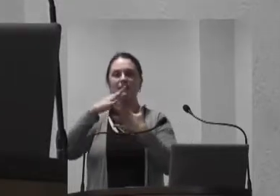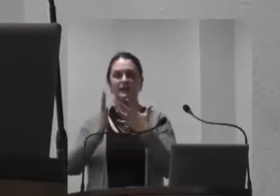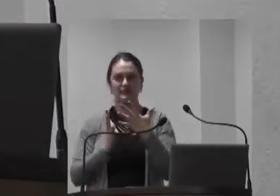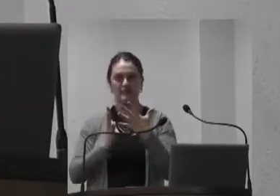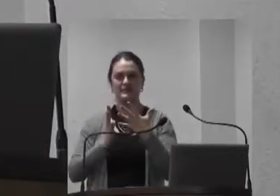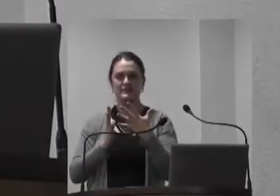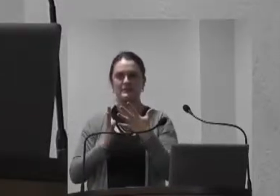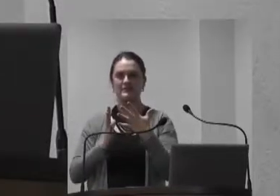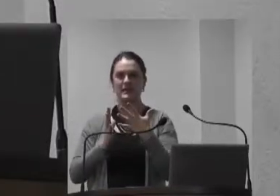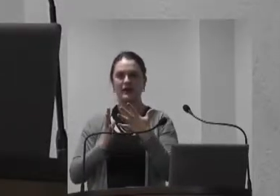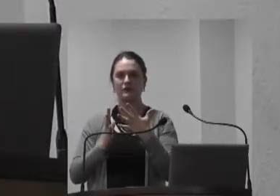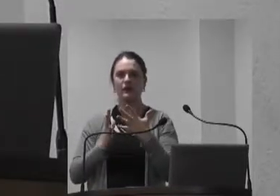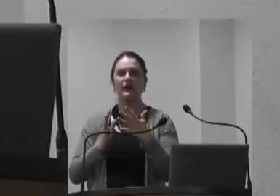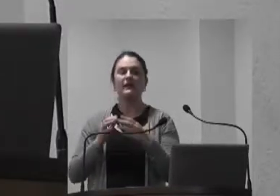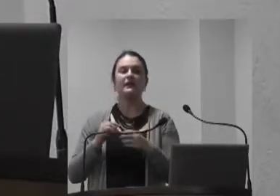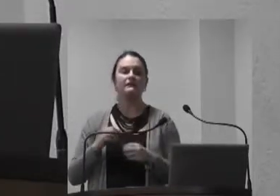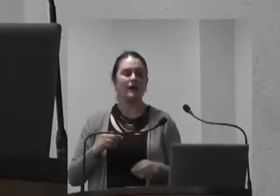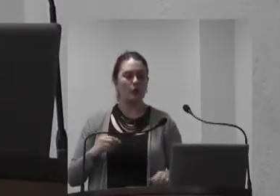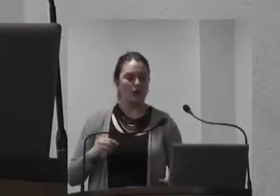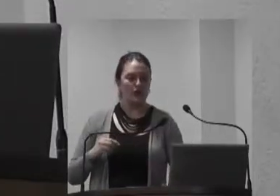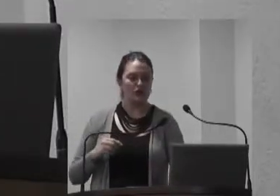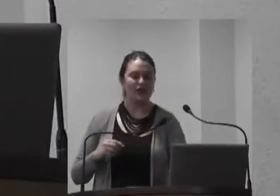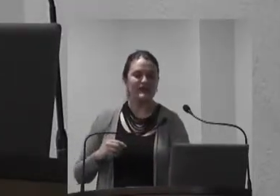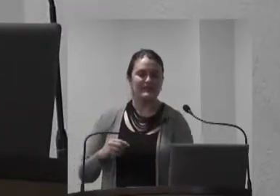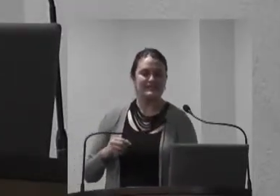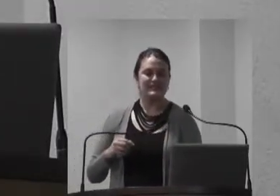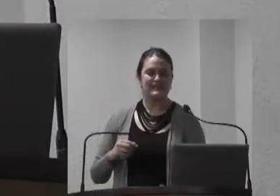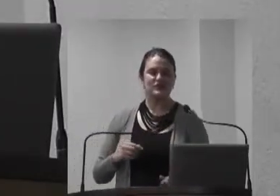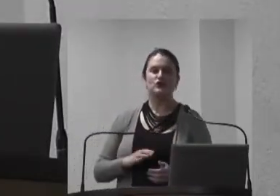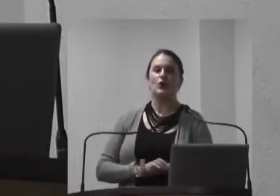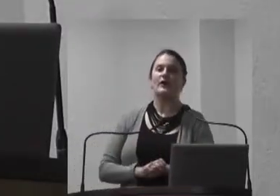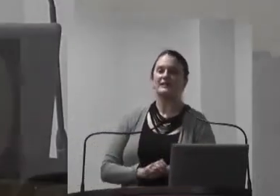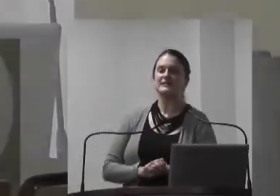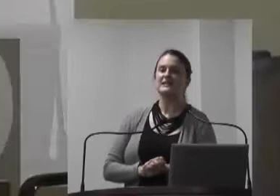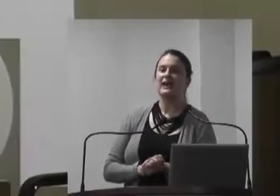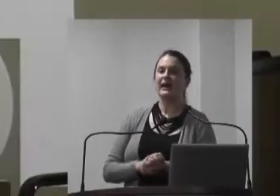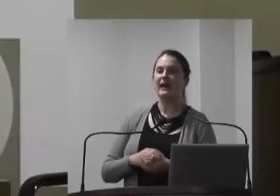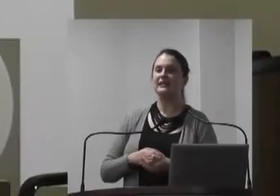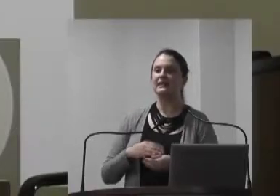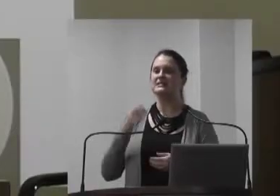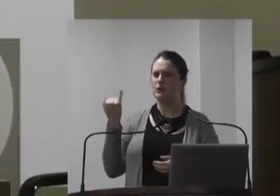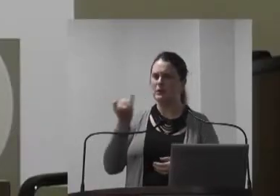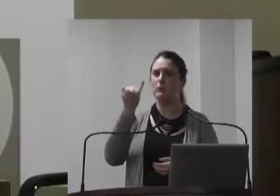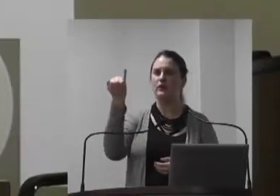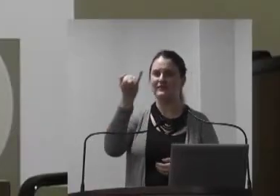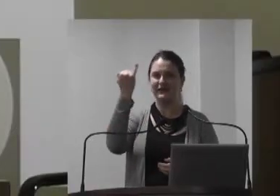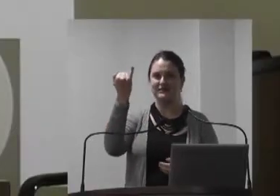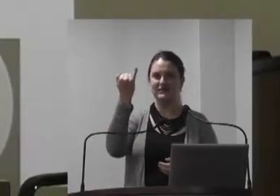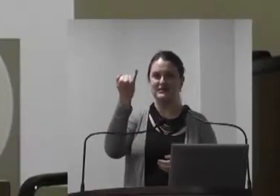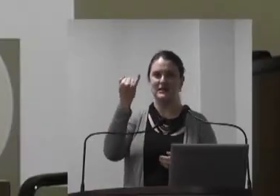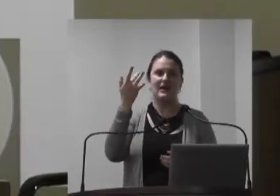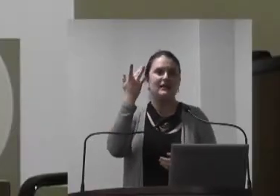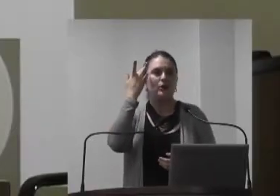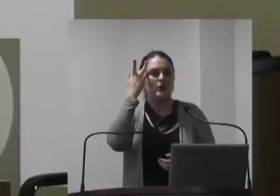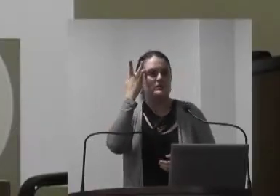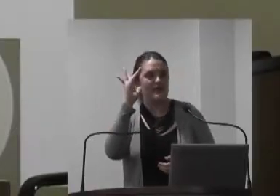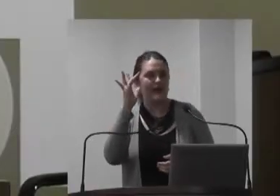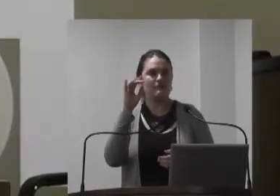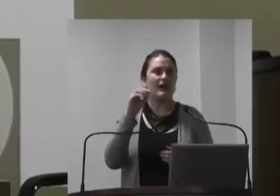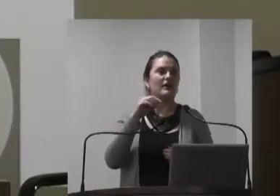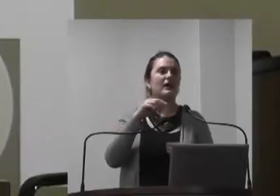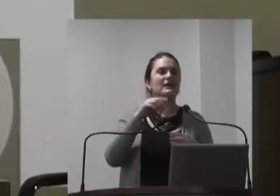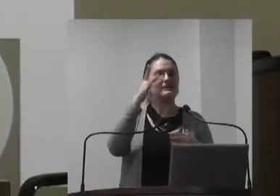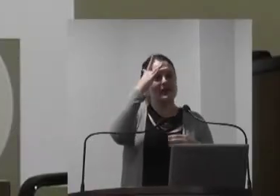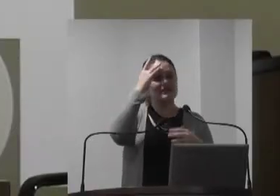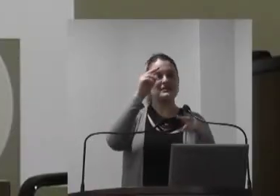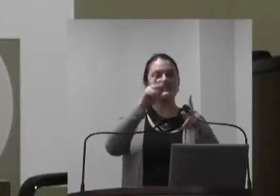Libras, certo? Então, todas essas questões elas são importantes. Eu não